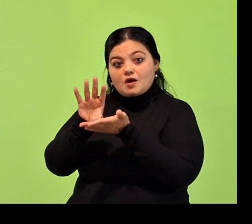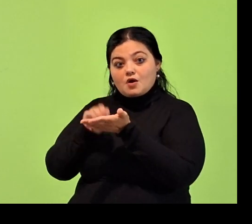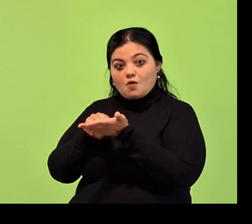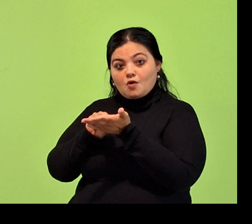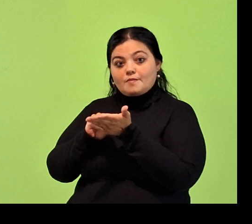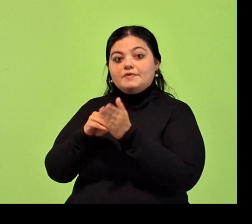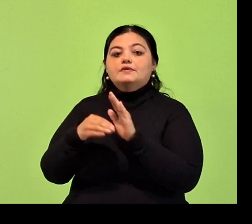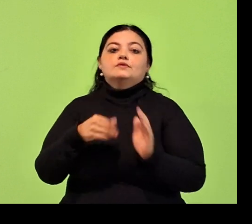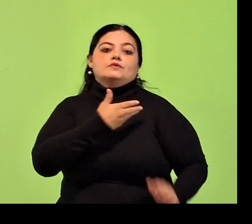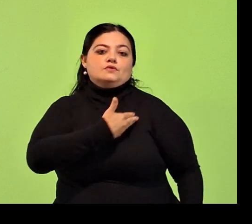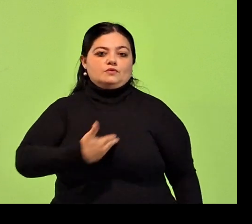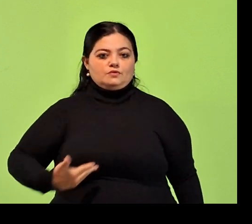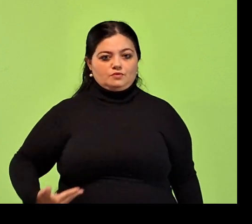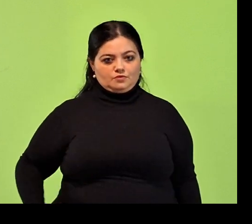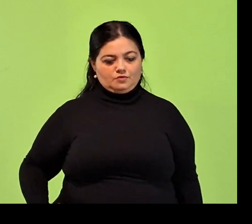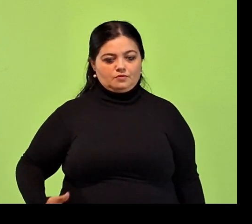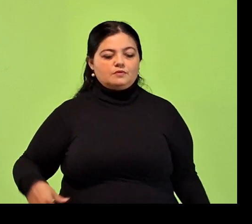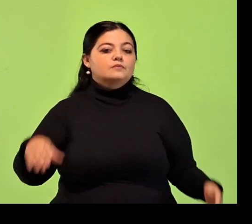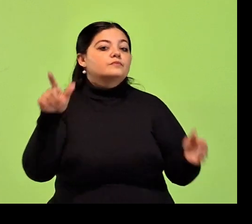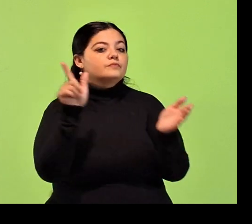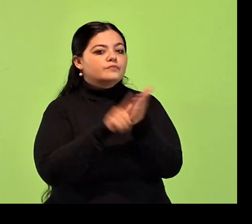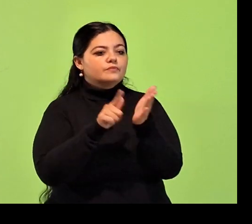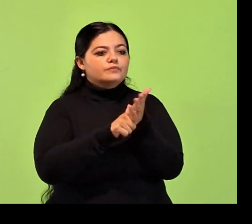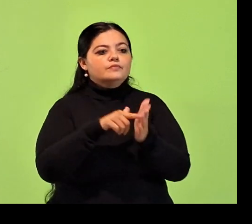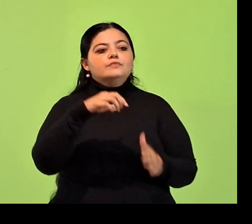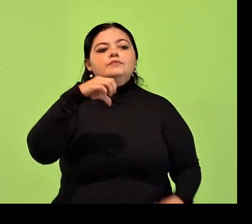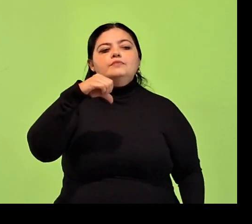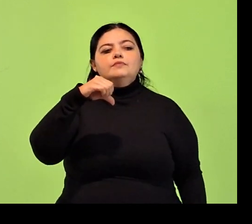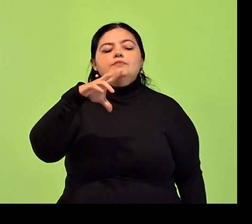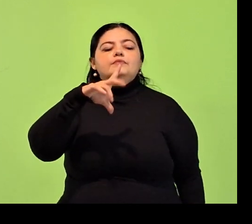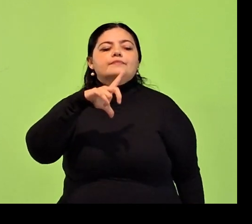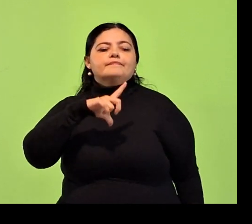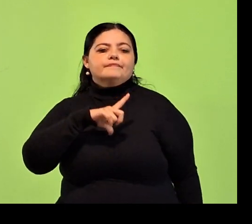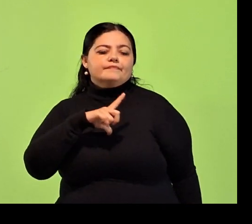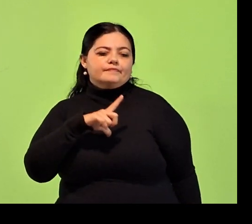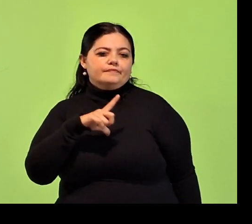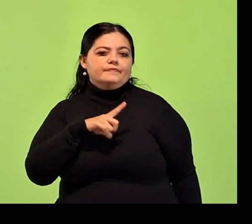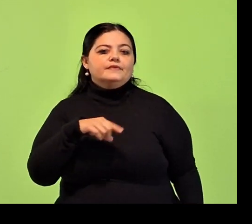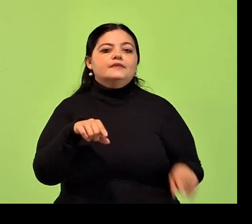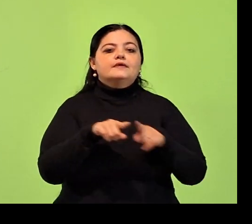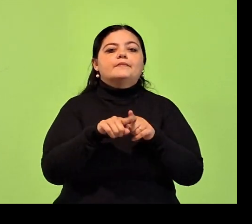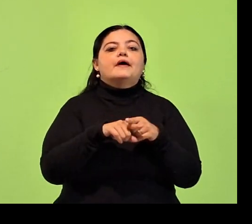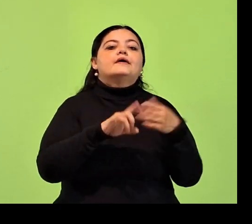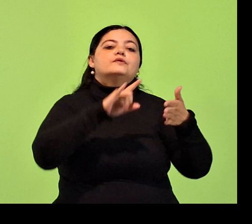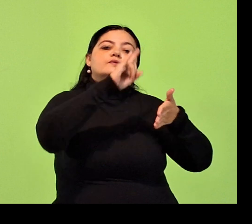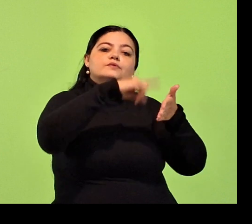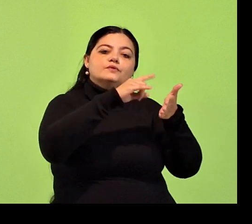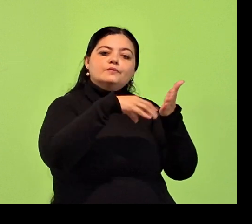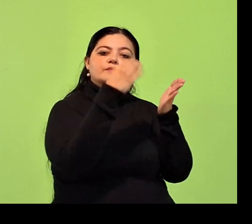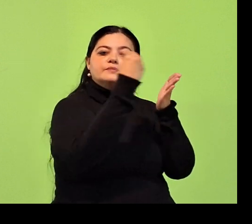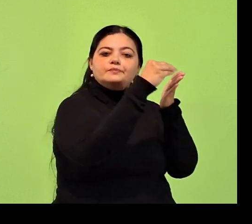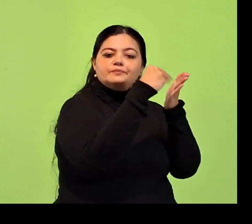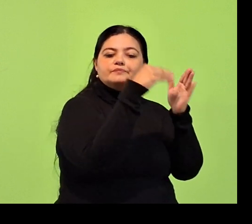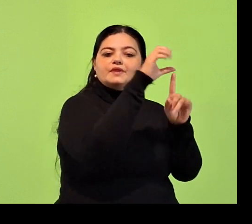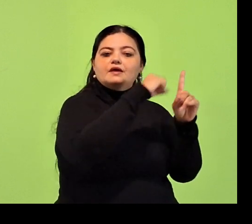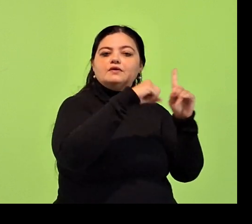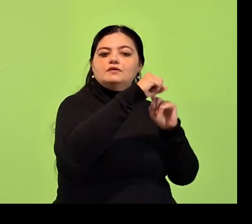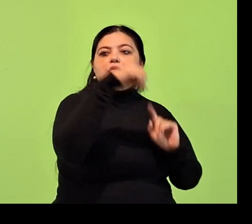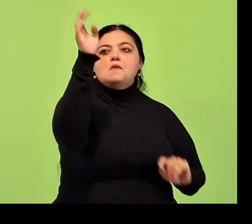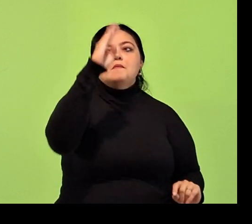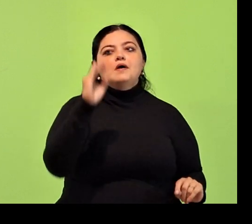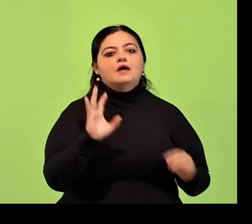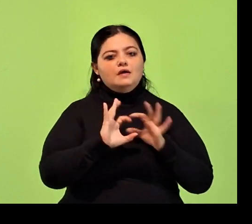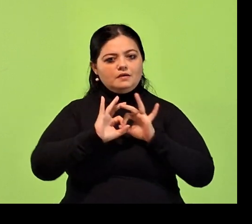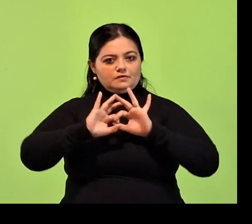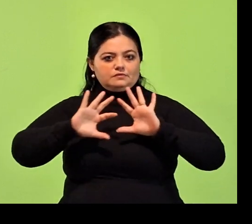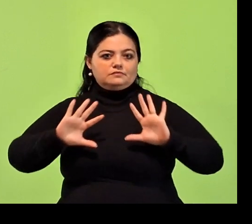federal. Na página 9, a gente coloca um documento da Associação Brasil Livre.